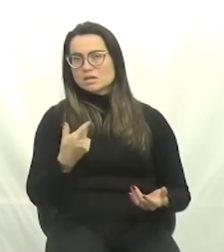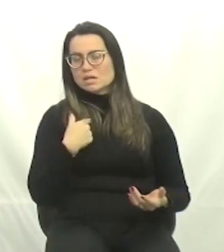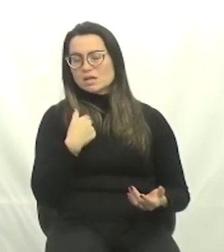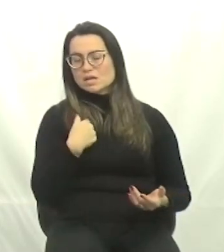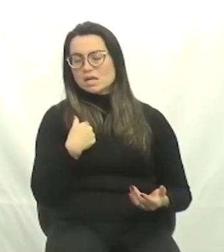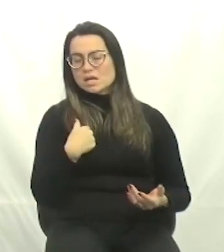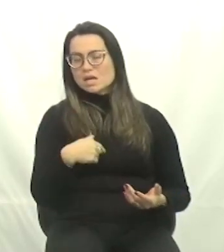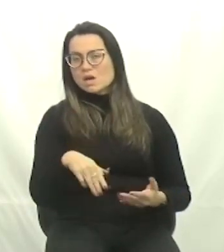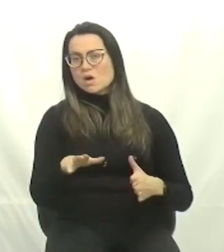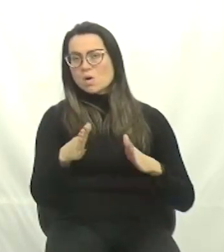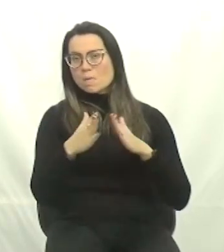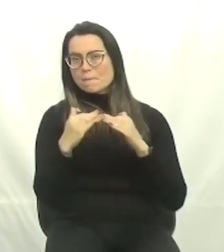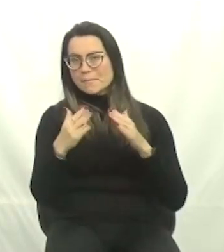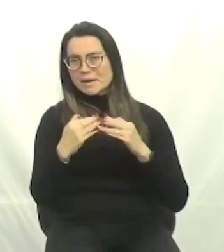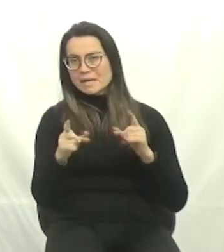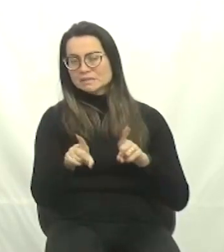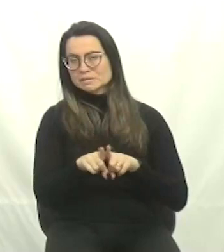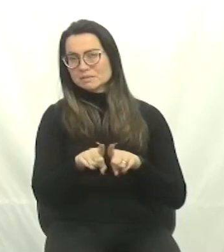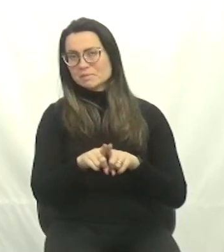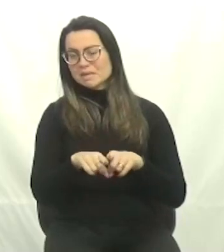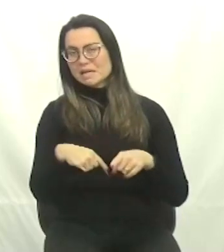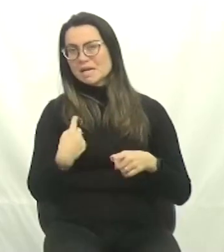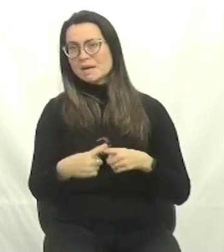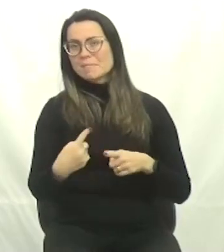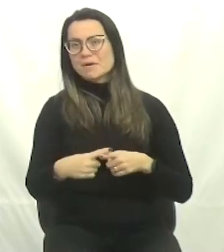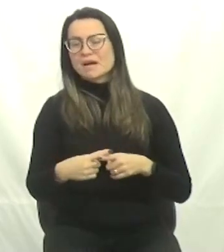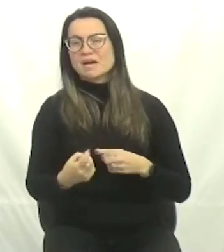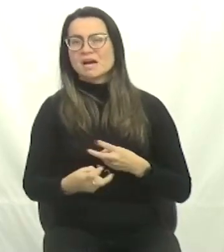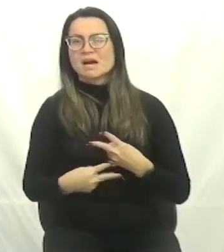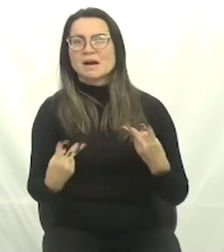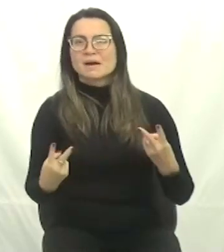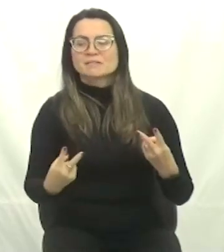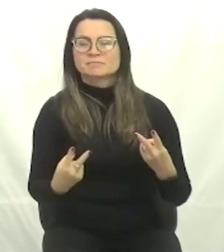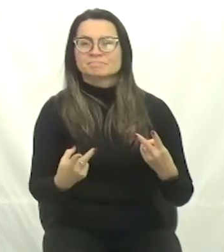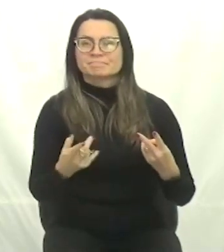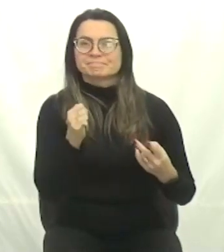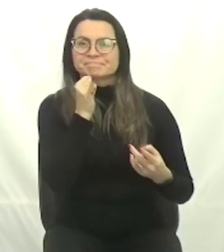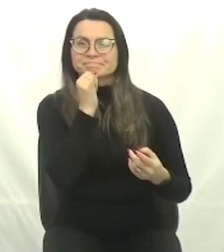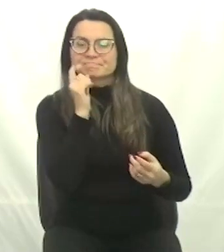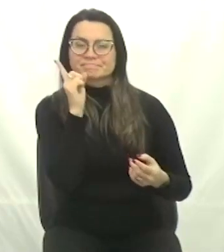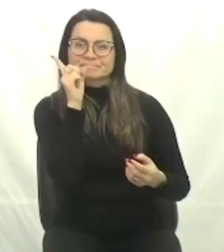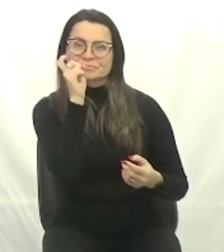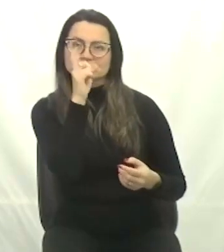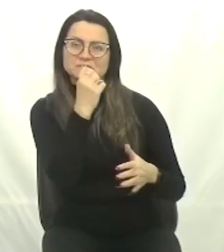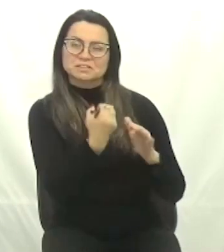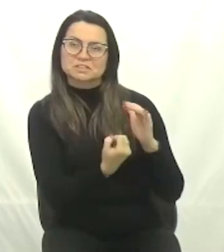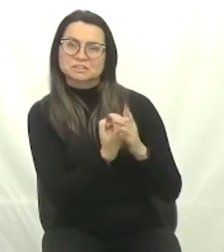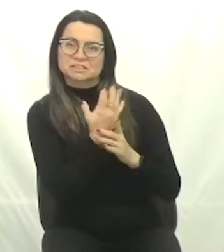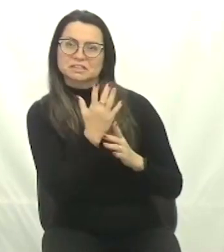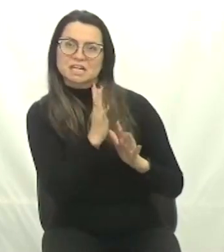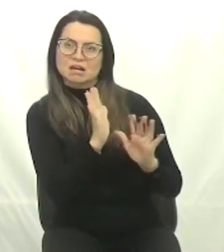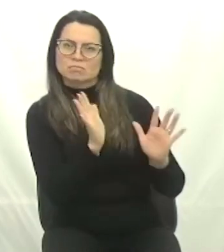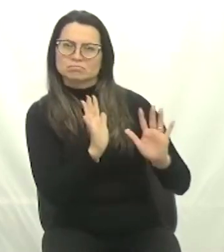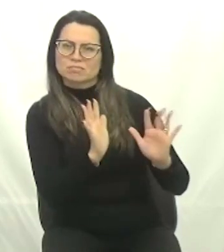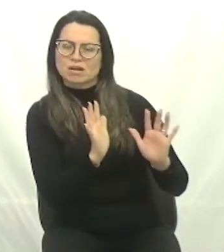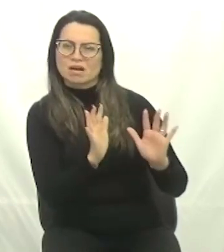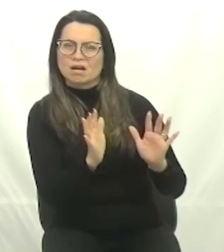esse questionamento e esse pedido porque é algo que não tem dificuldade de elaborar. Não é algo tão